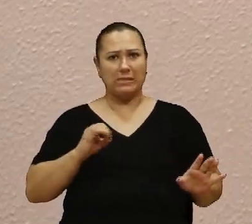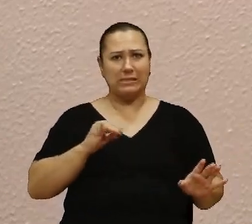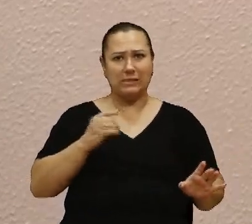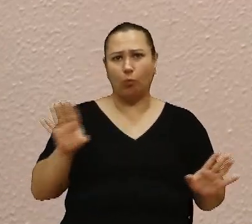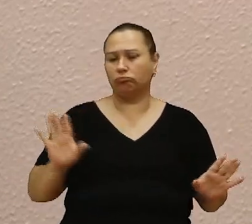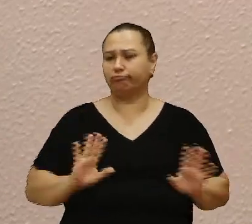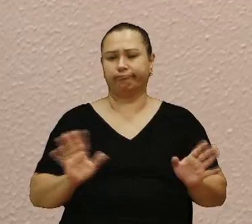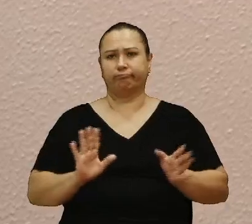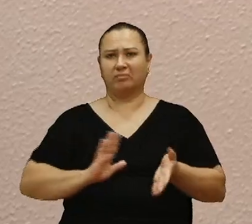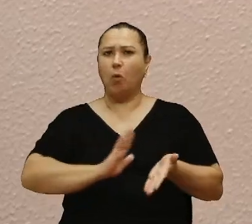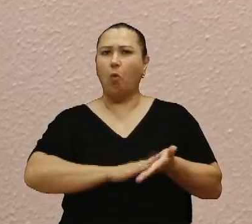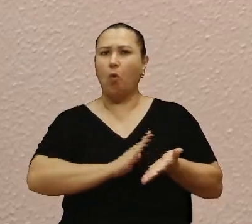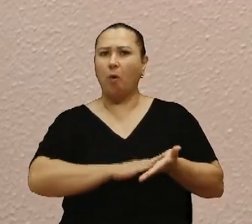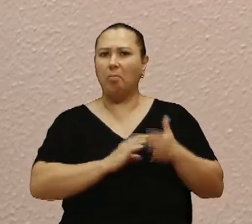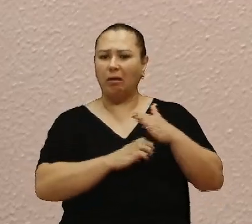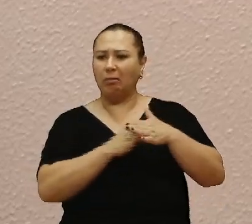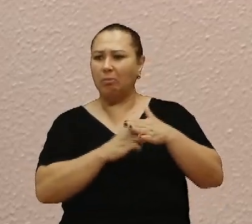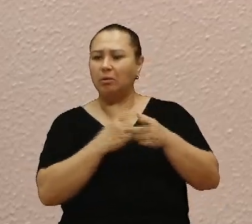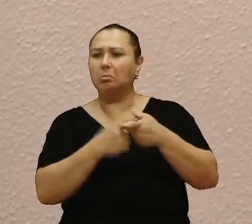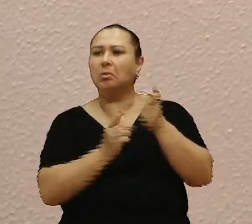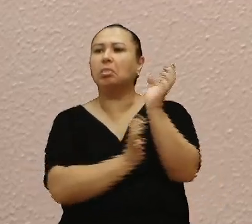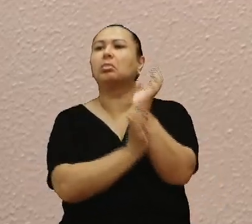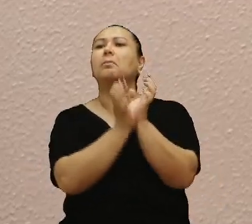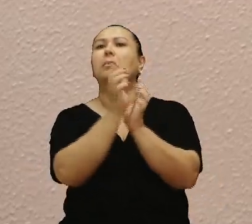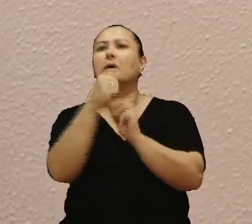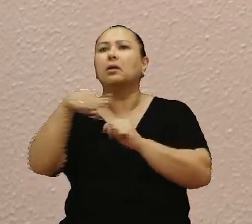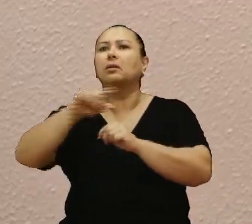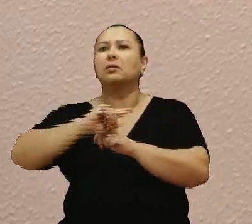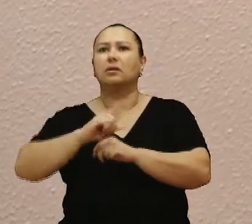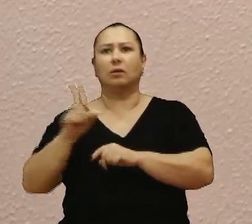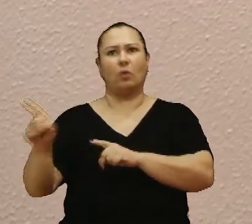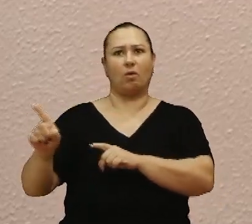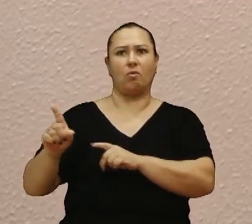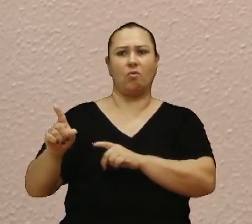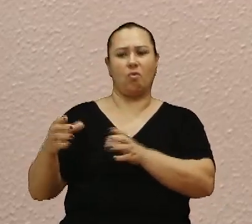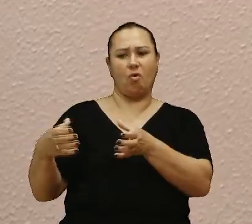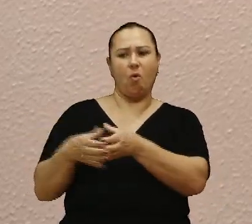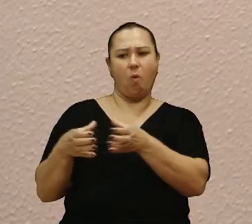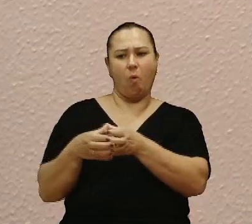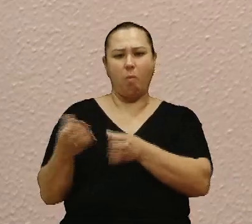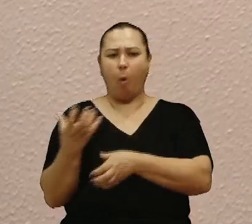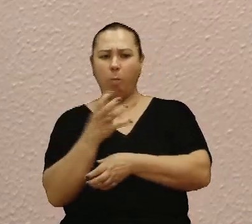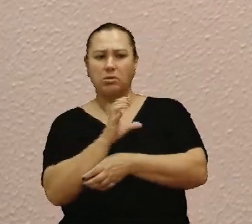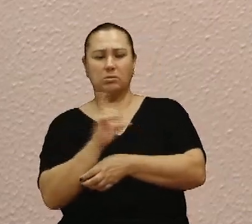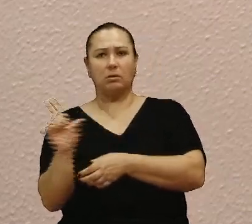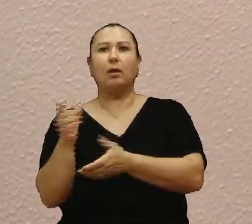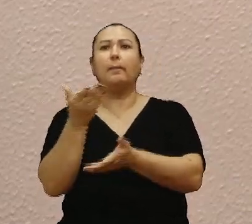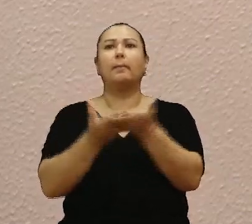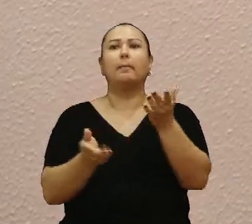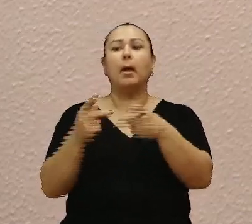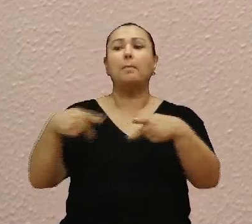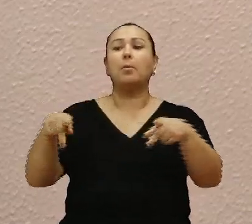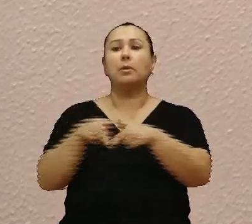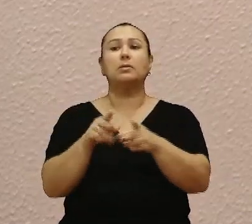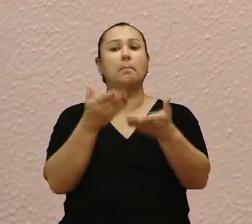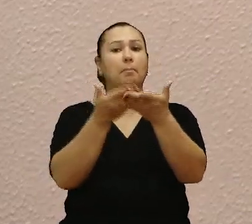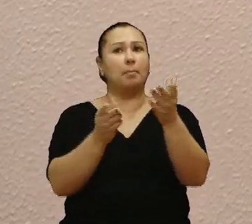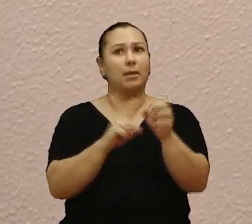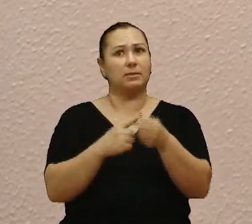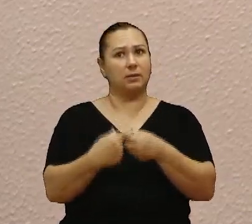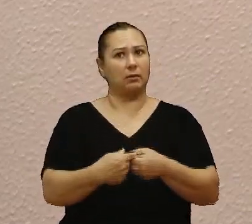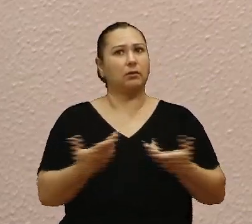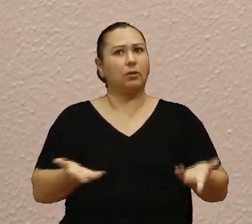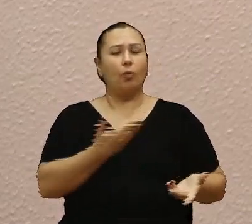não cobre isso da empresa porque é uma demanda levantada pela oposição. Mas quem perde é a cidade, quem perde é a população. Então, o governo municipal